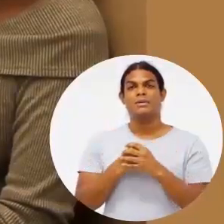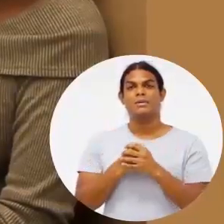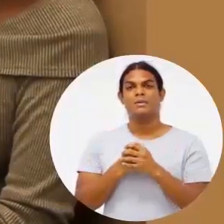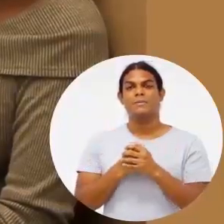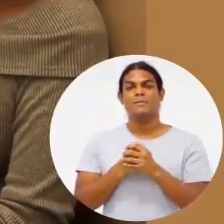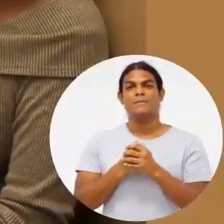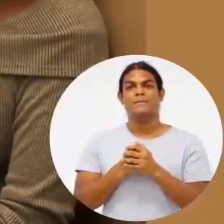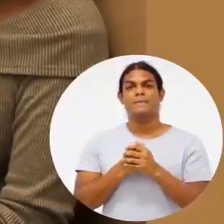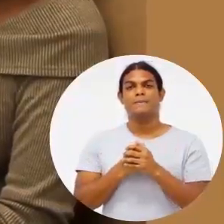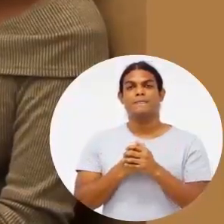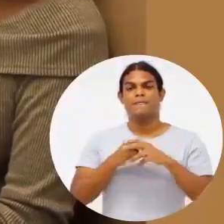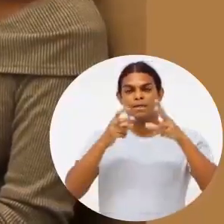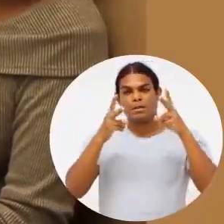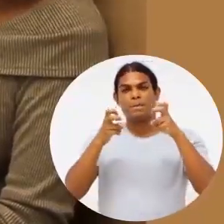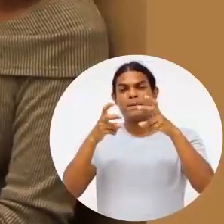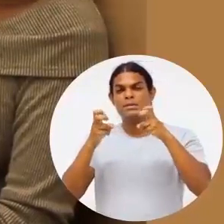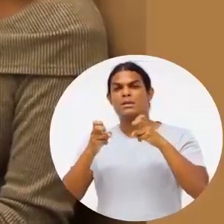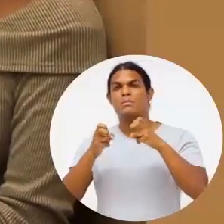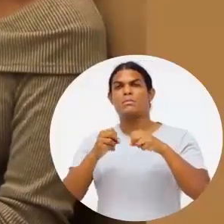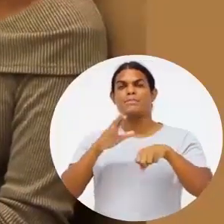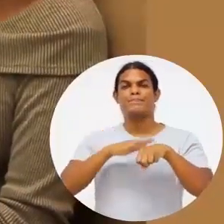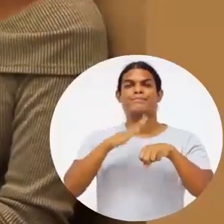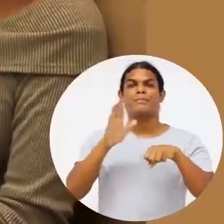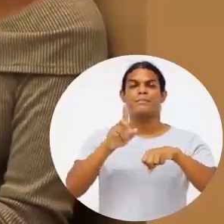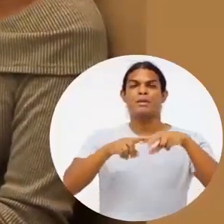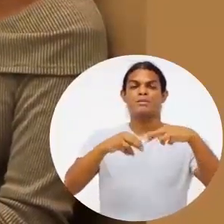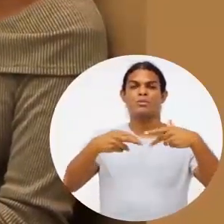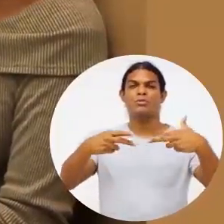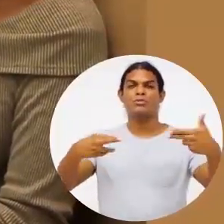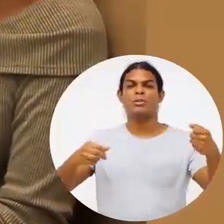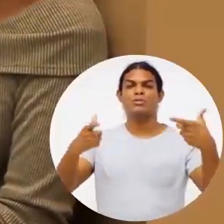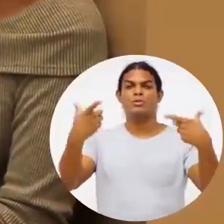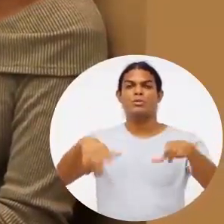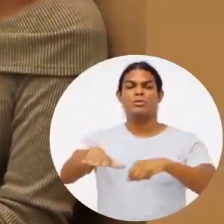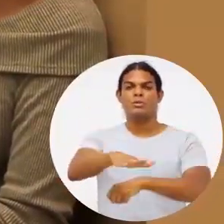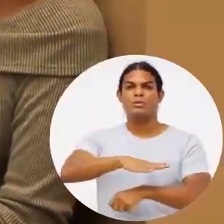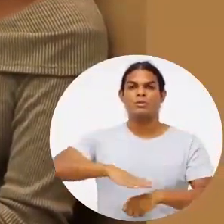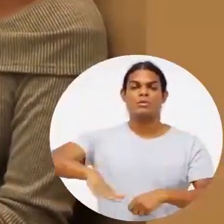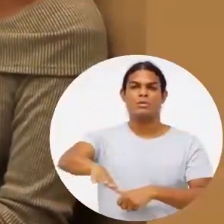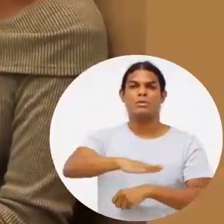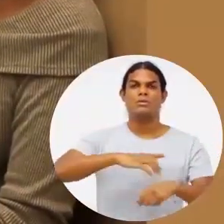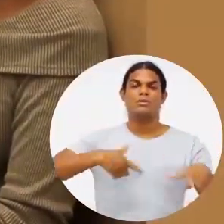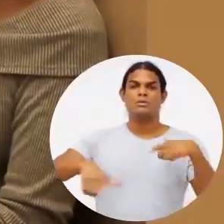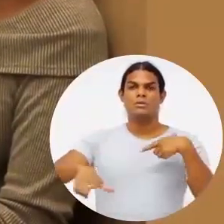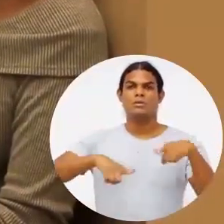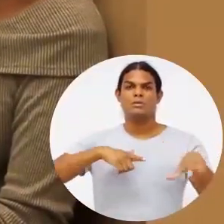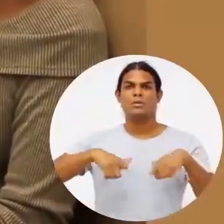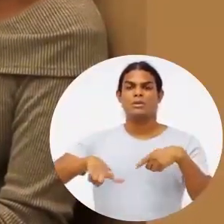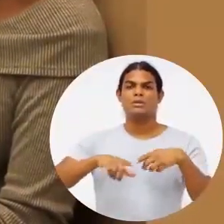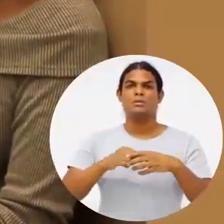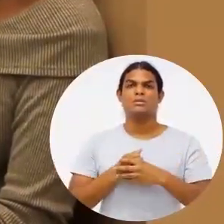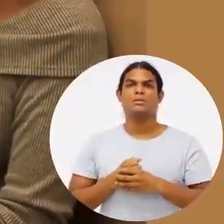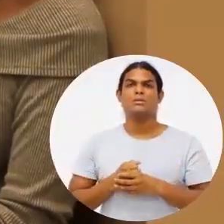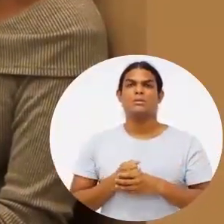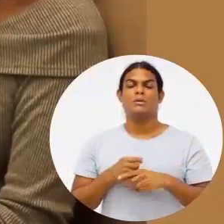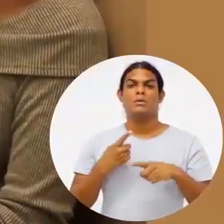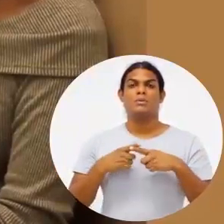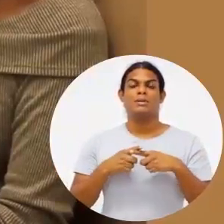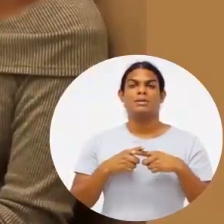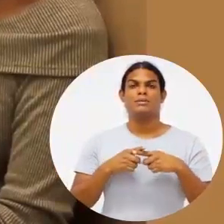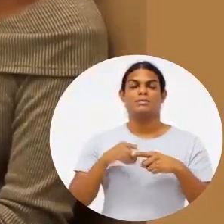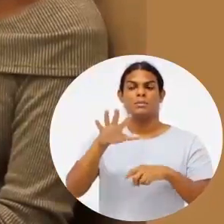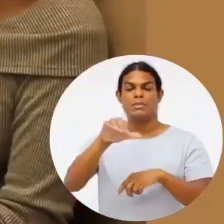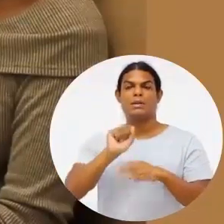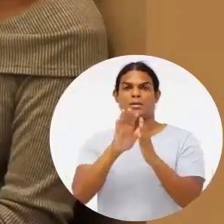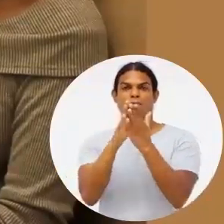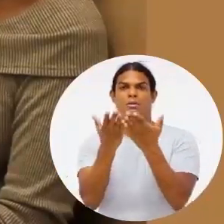comigo que tem mais coisa que interfere no ambiente do que a literatura tradicional de ergonomia mostra. Se você pegar um